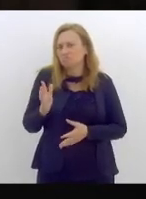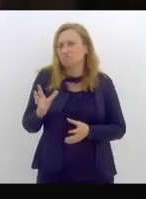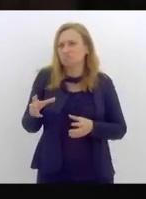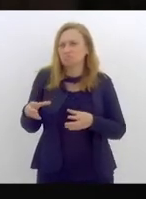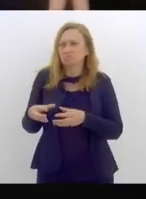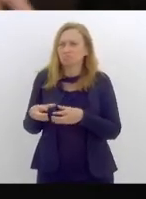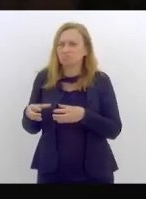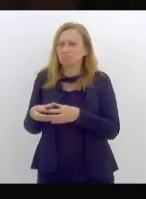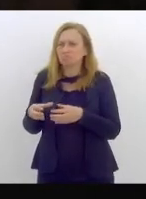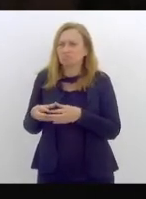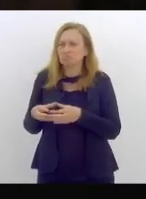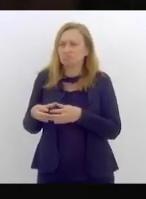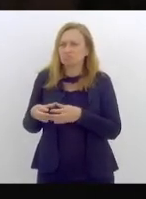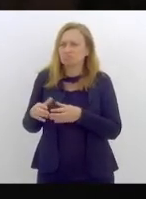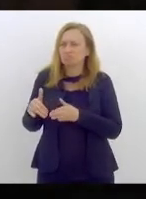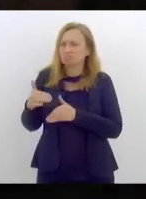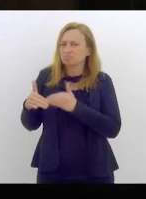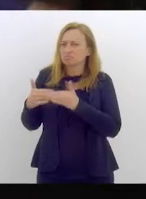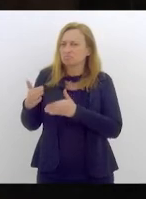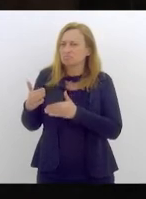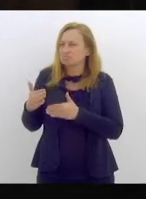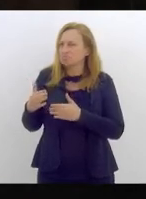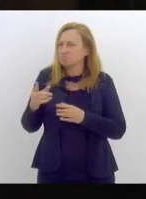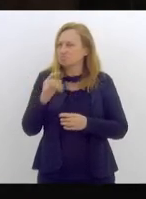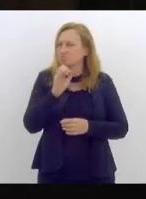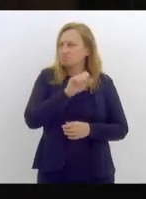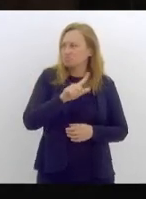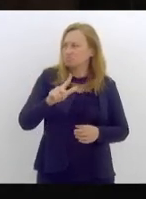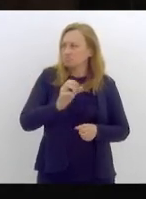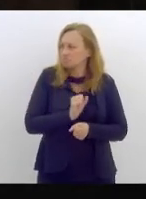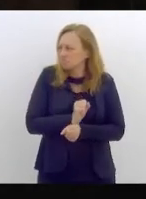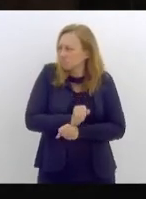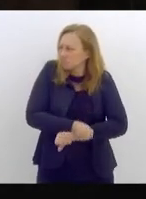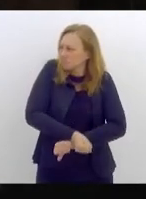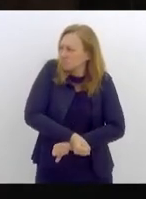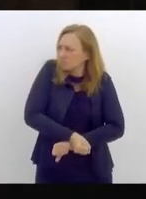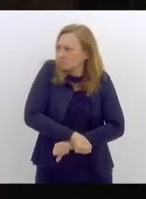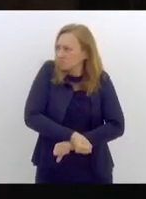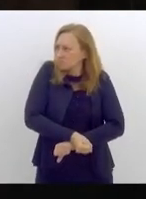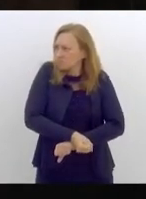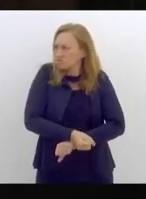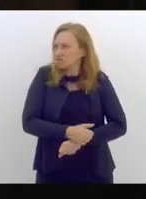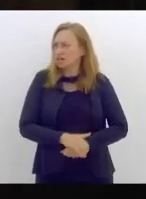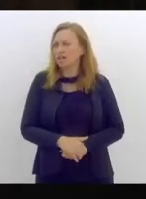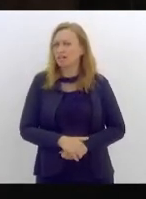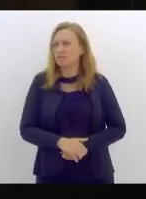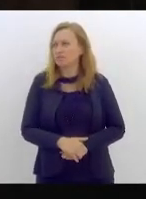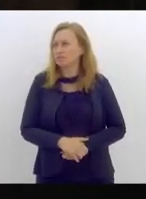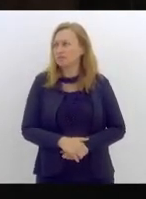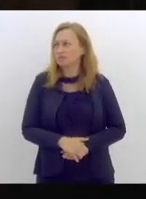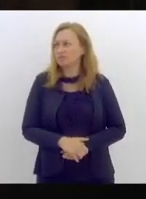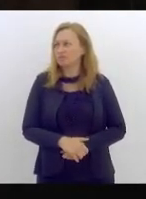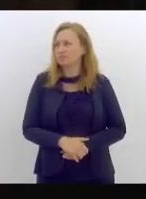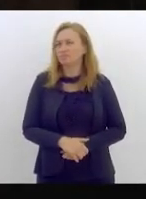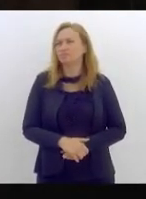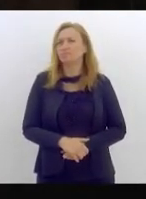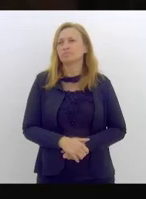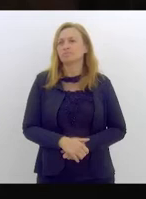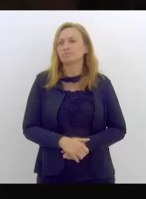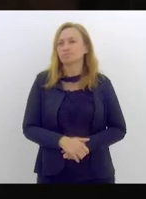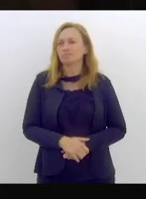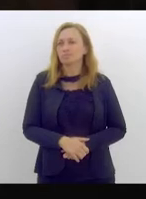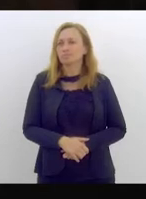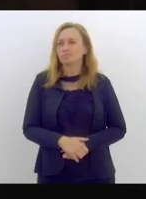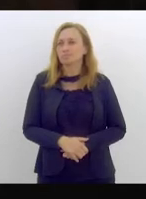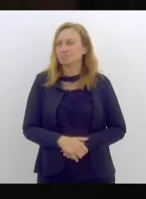de extração colonial e escravocrata então isso daí tem que mudar então é fazer